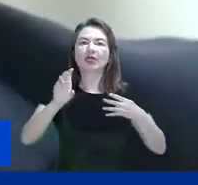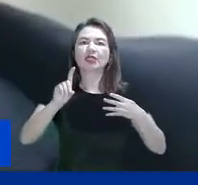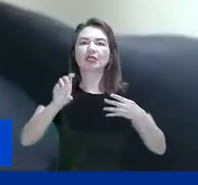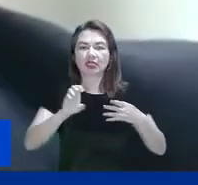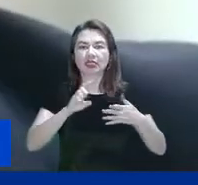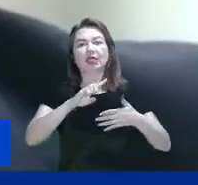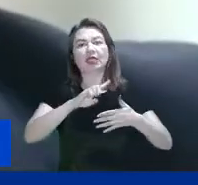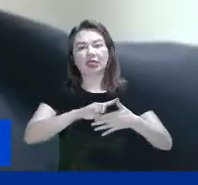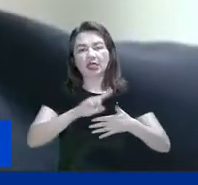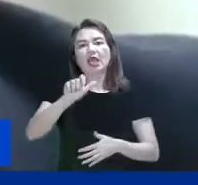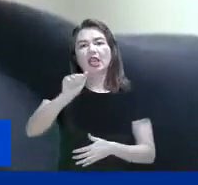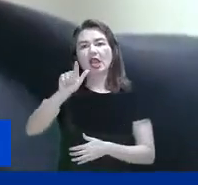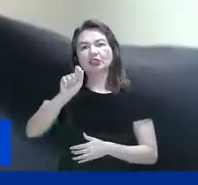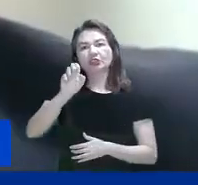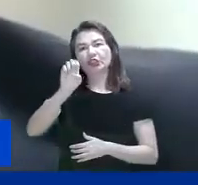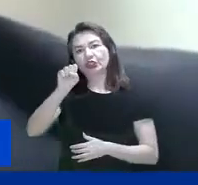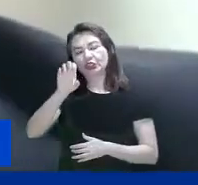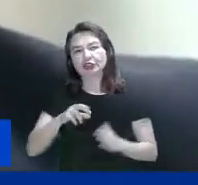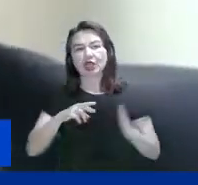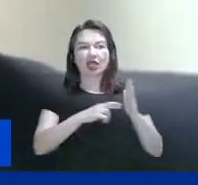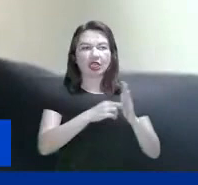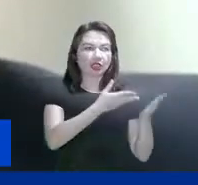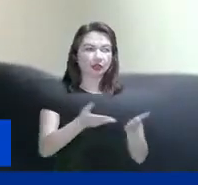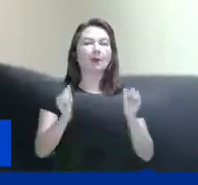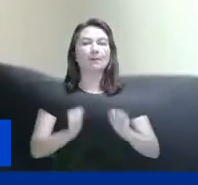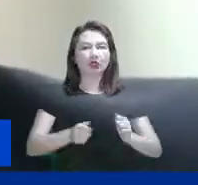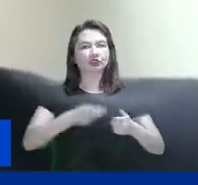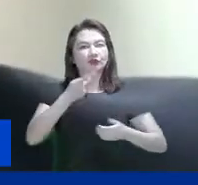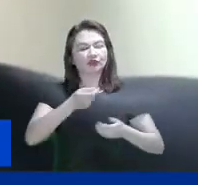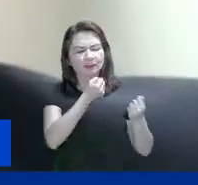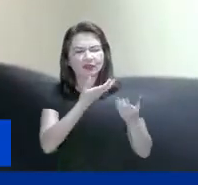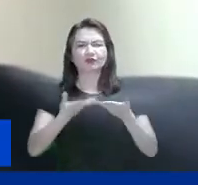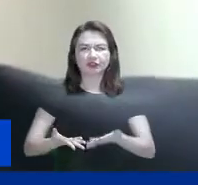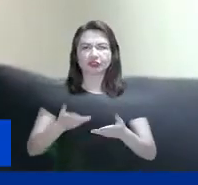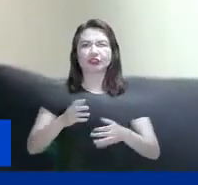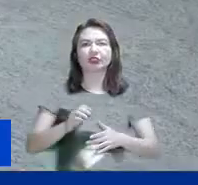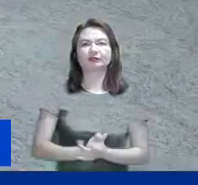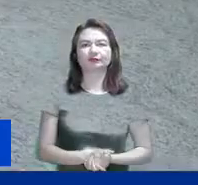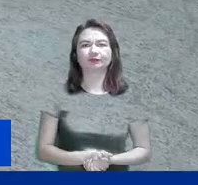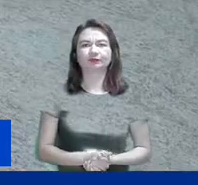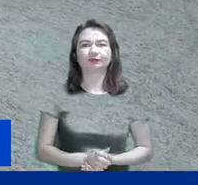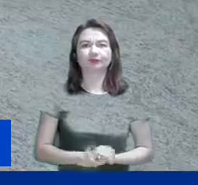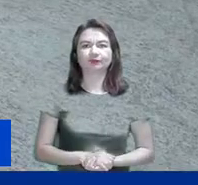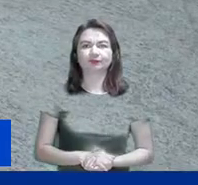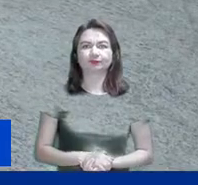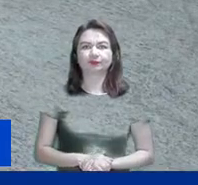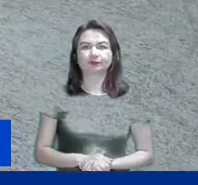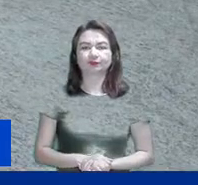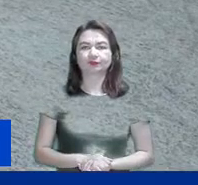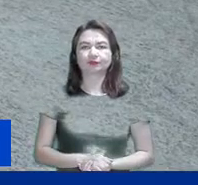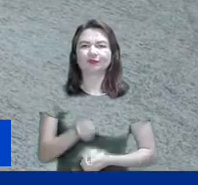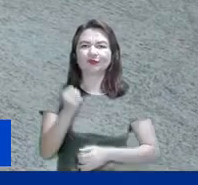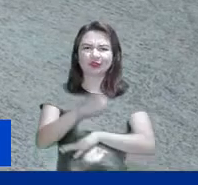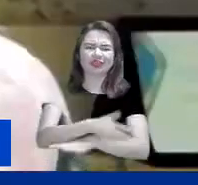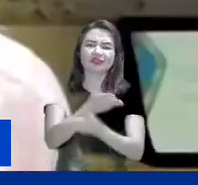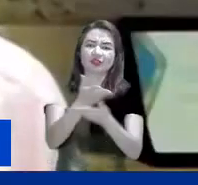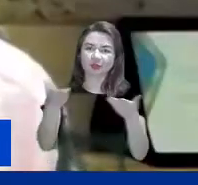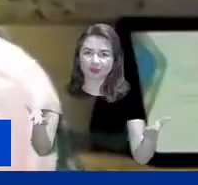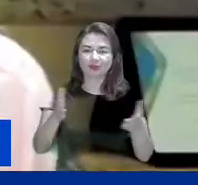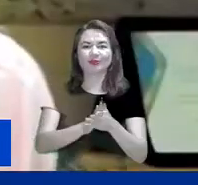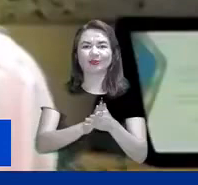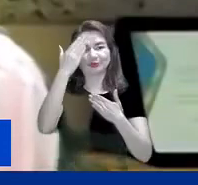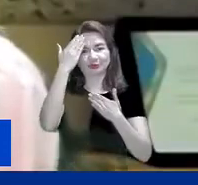Lages. Ilustre relatora, Vossa Excelência, seja muito bem-vinda, está com a palavra. Boa tarde a todos,